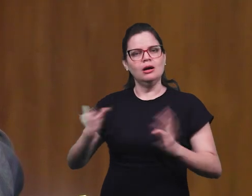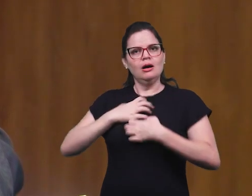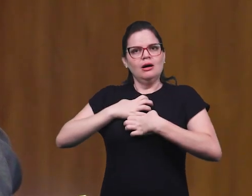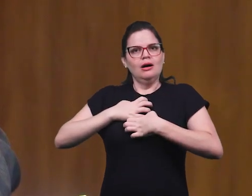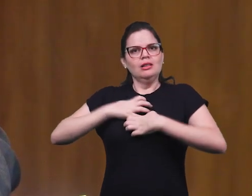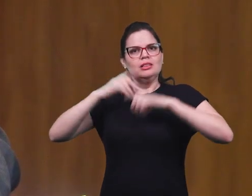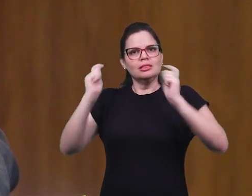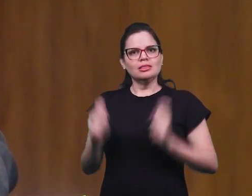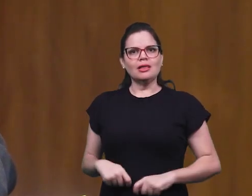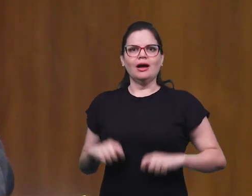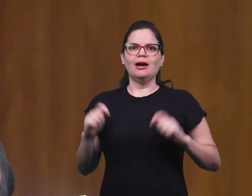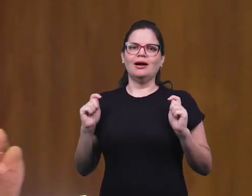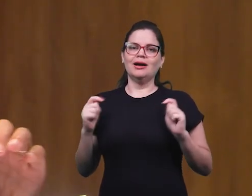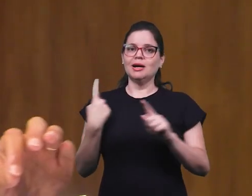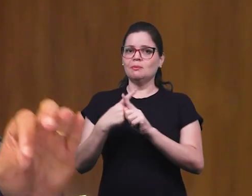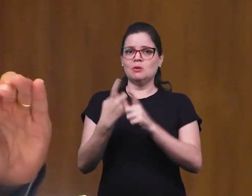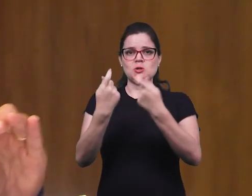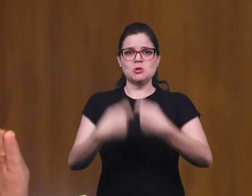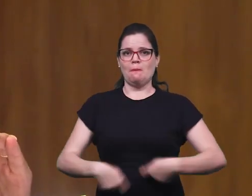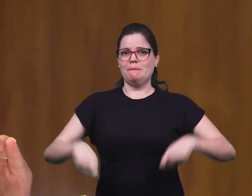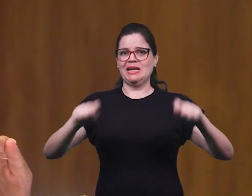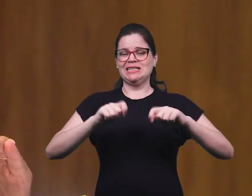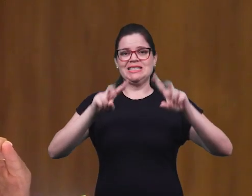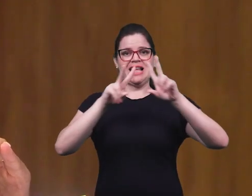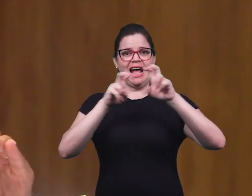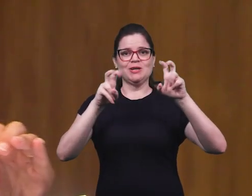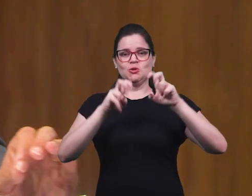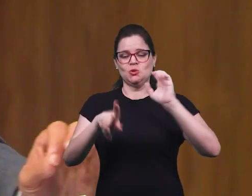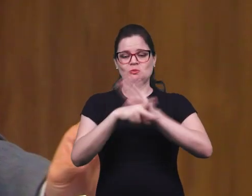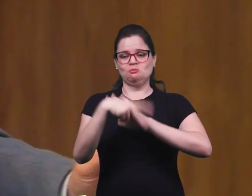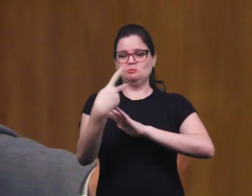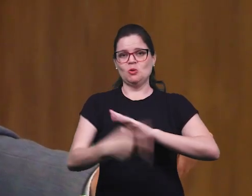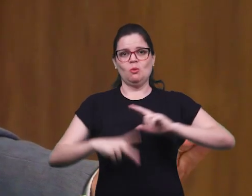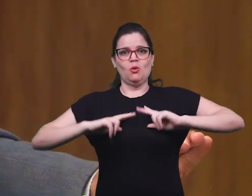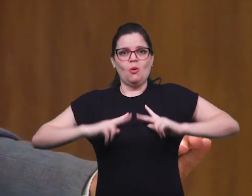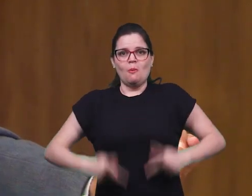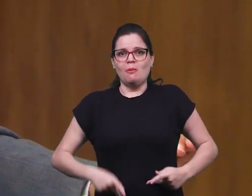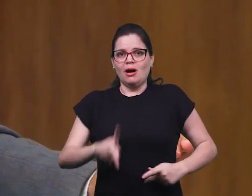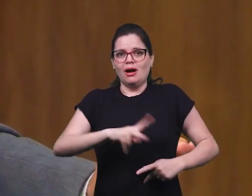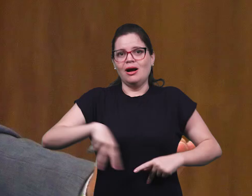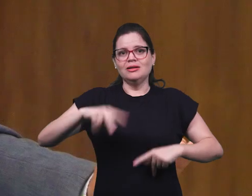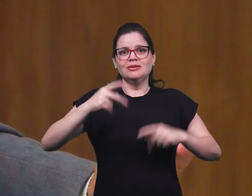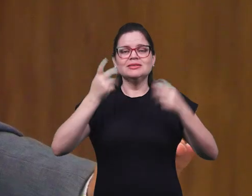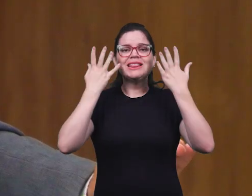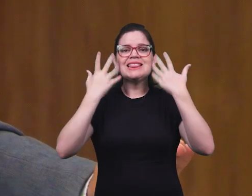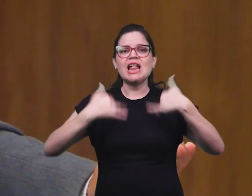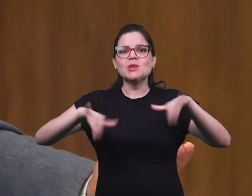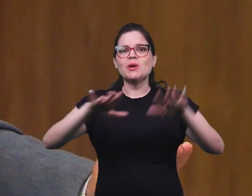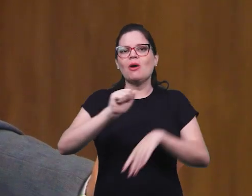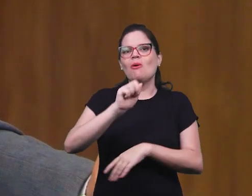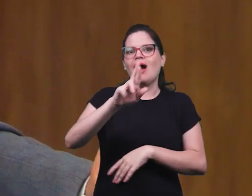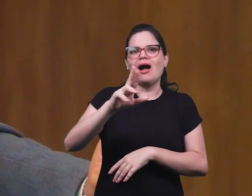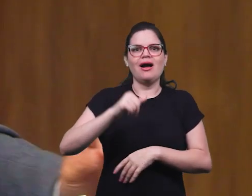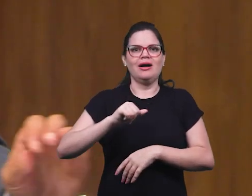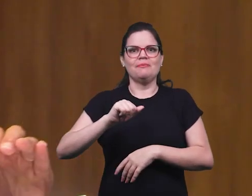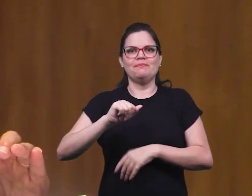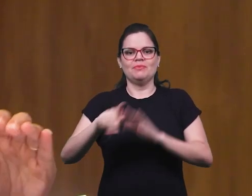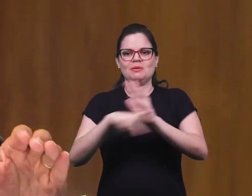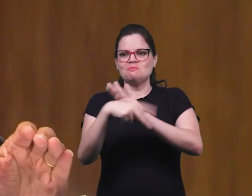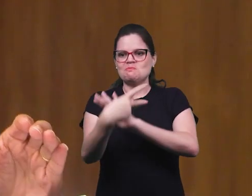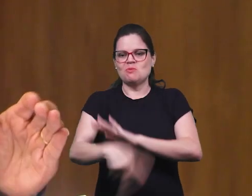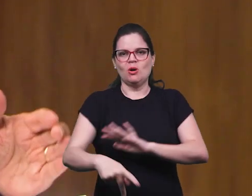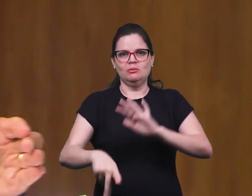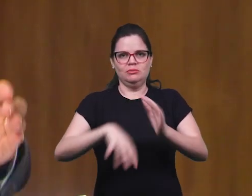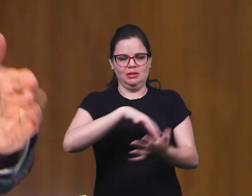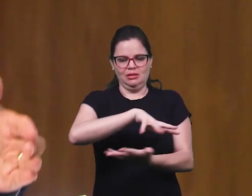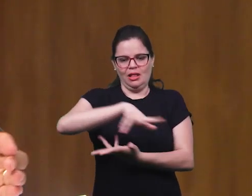E eles podem ouvir porque Deus ele não precisa de recursos do homem para falar. Ele não precisa de